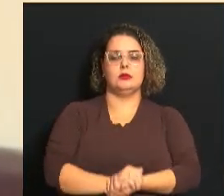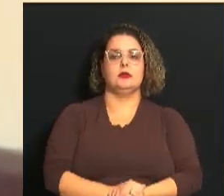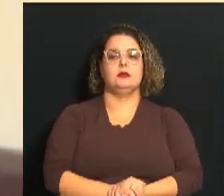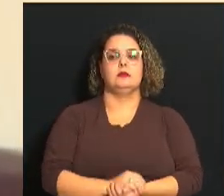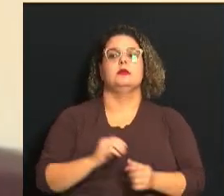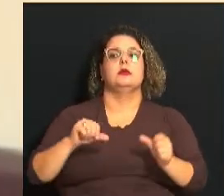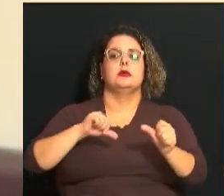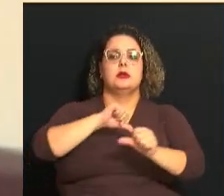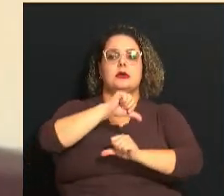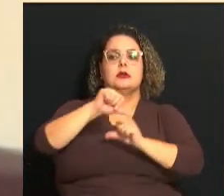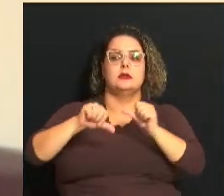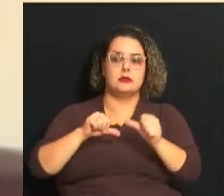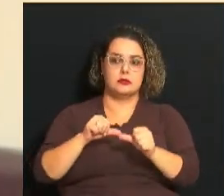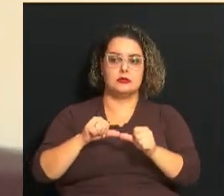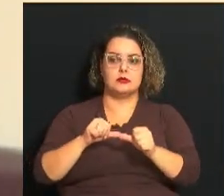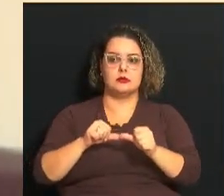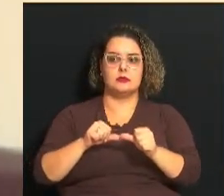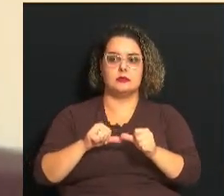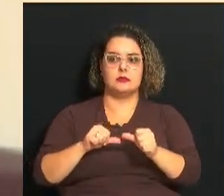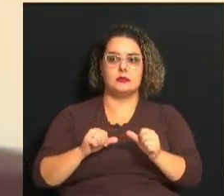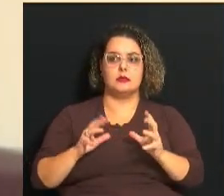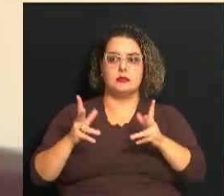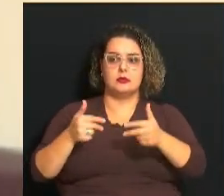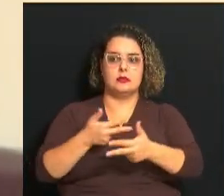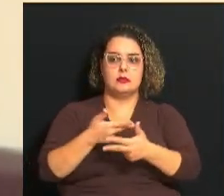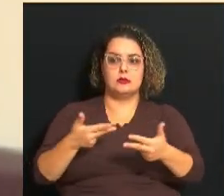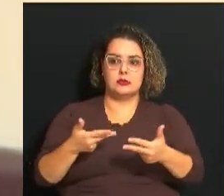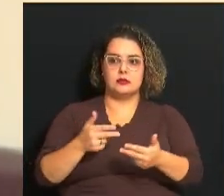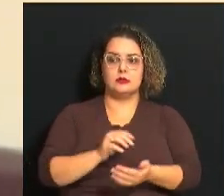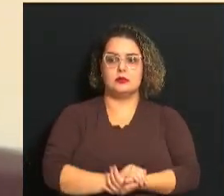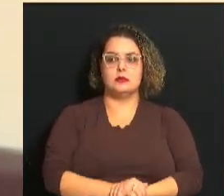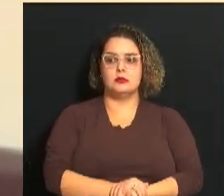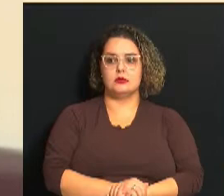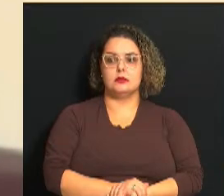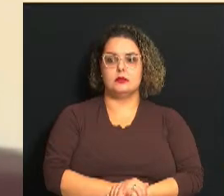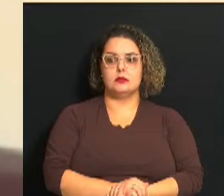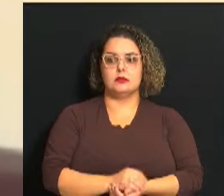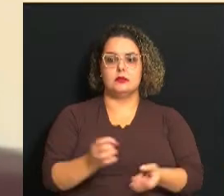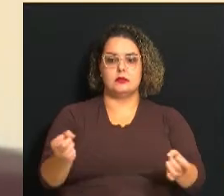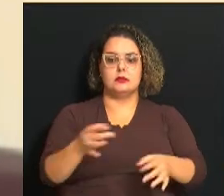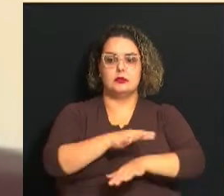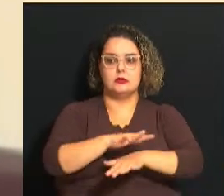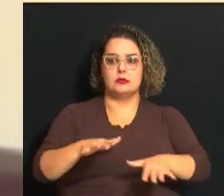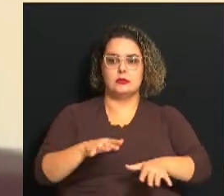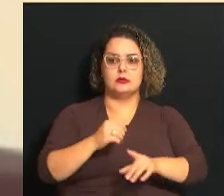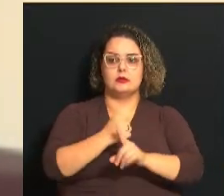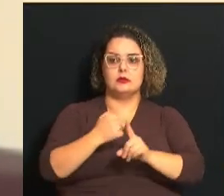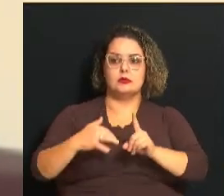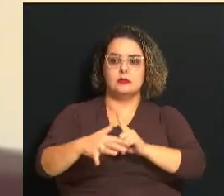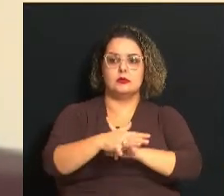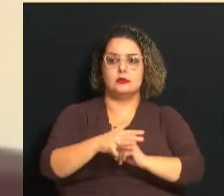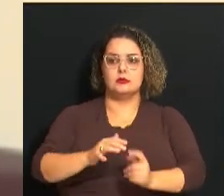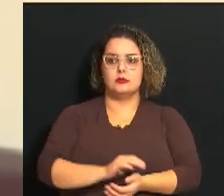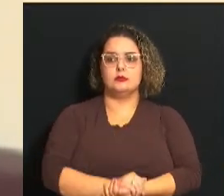se modifique esses casos sejam cada vez mais estrupado da nossa sociedade